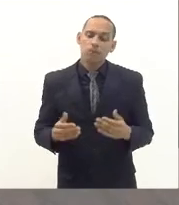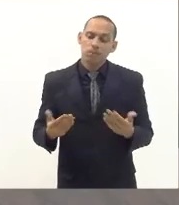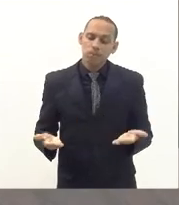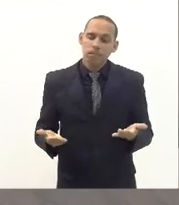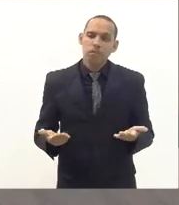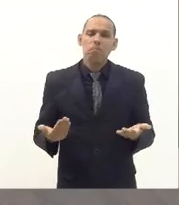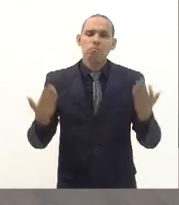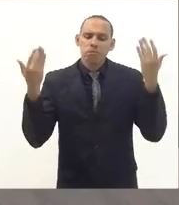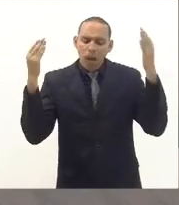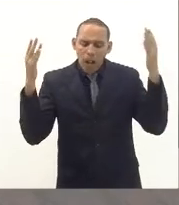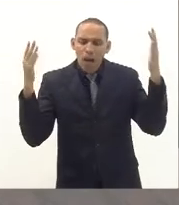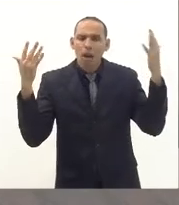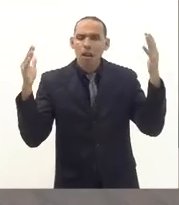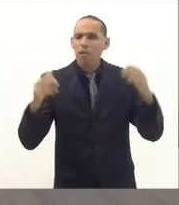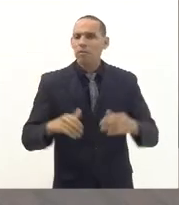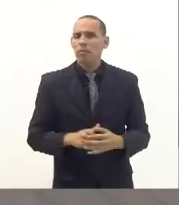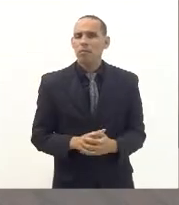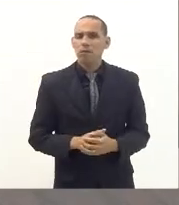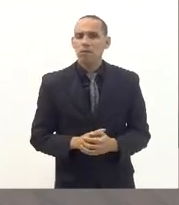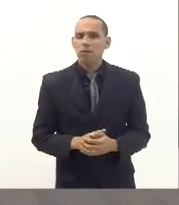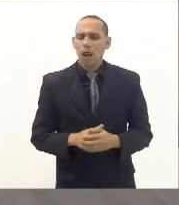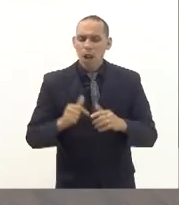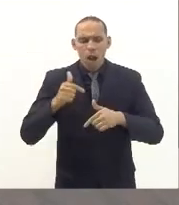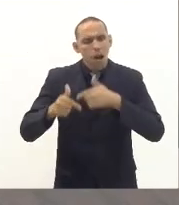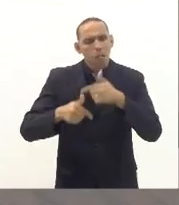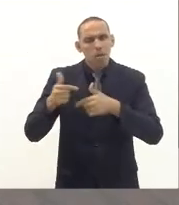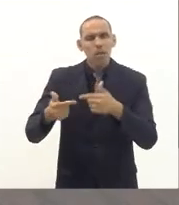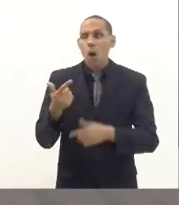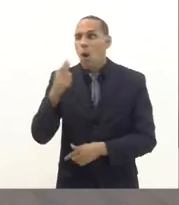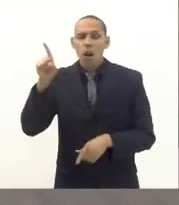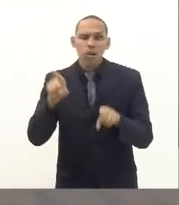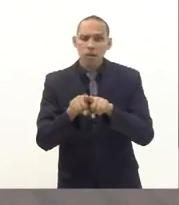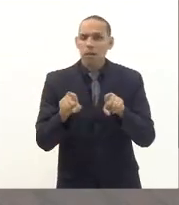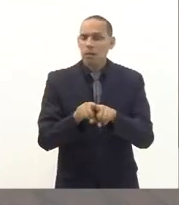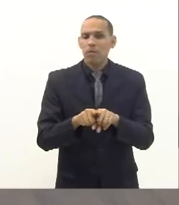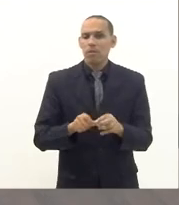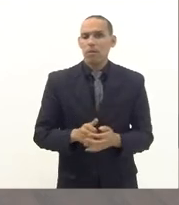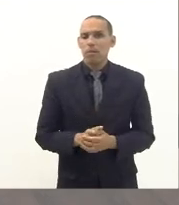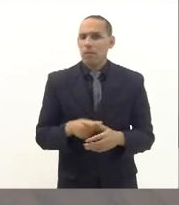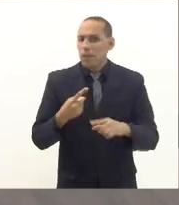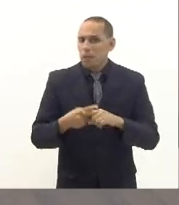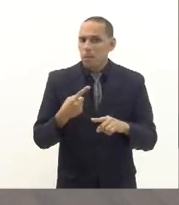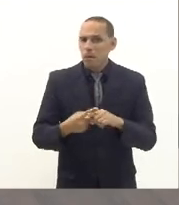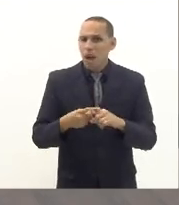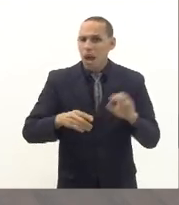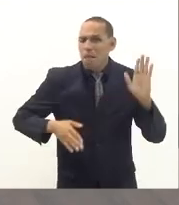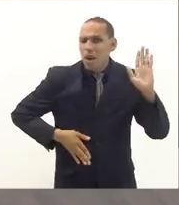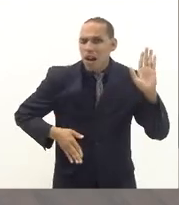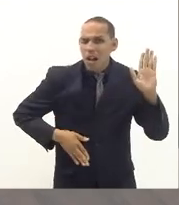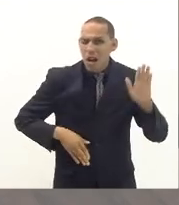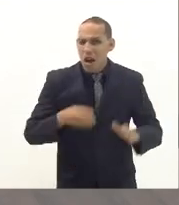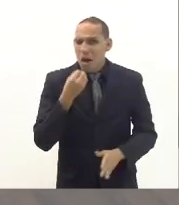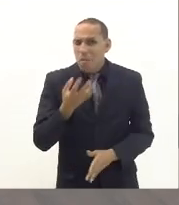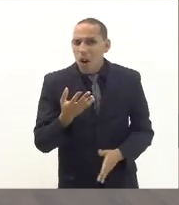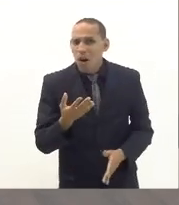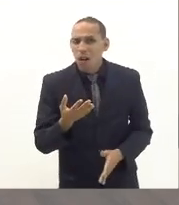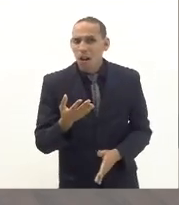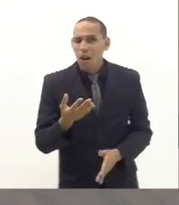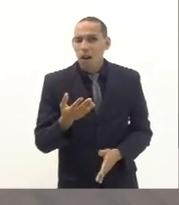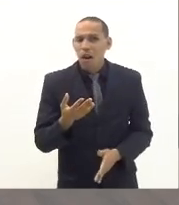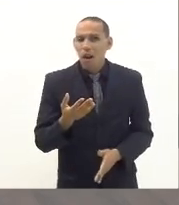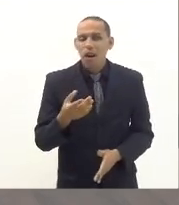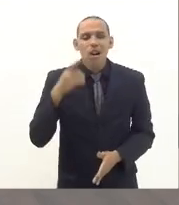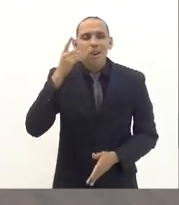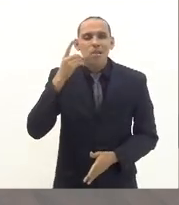Tia Jô fica aqui Meus parabéns da aí a sua operação e todas as outras e todas as outras porque bandido bom já dizia